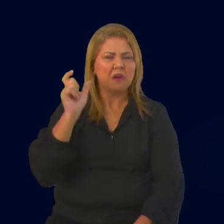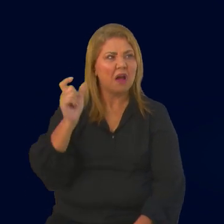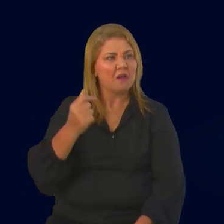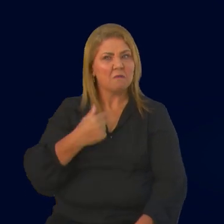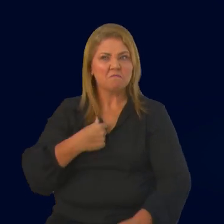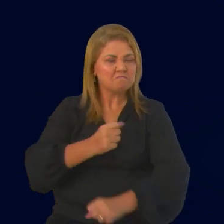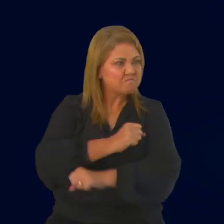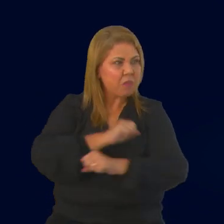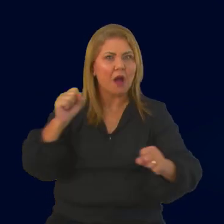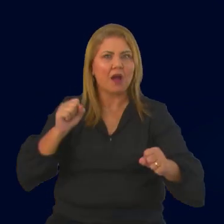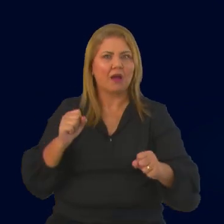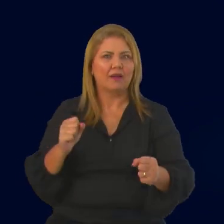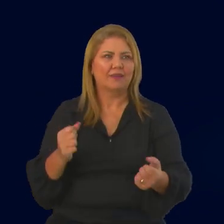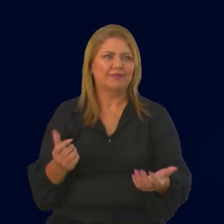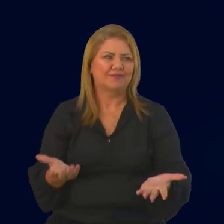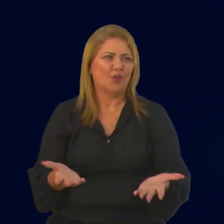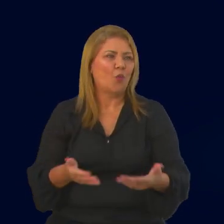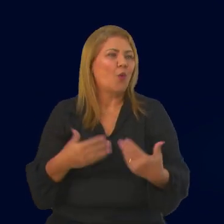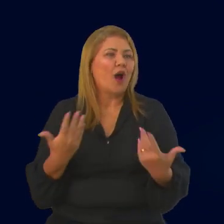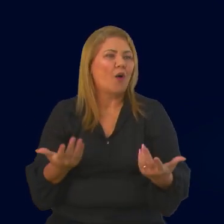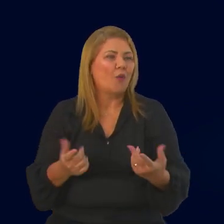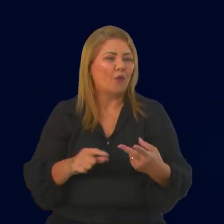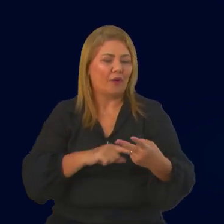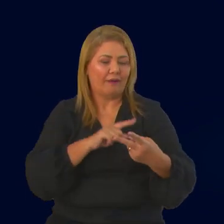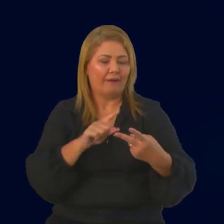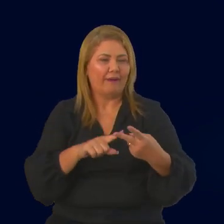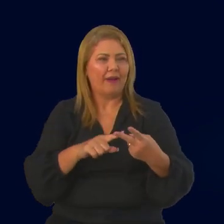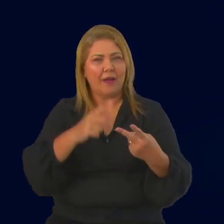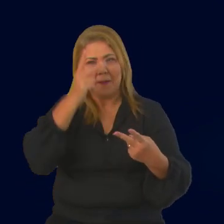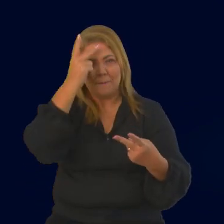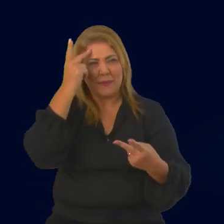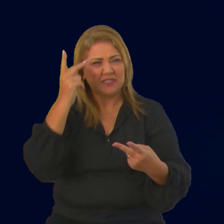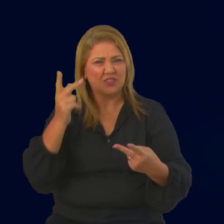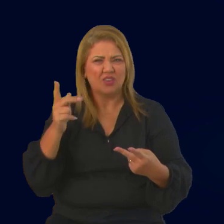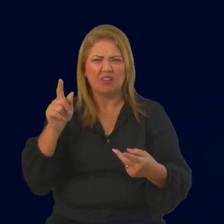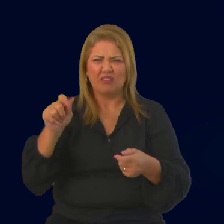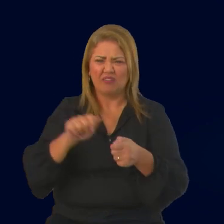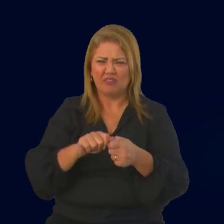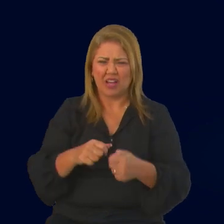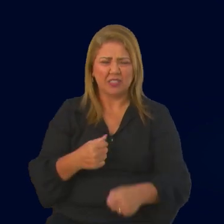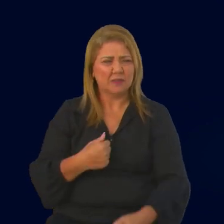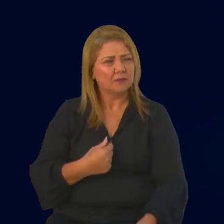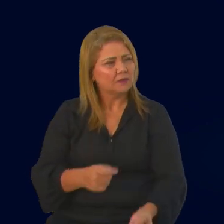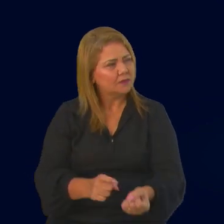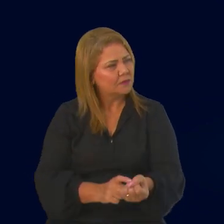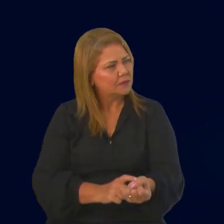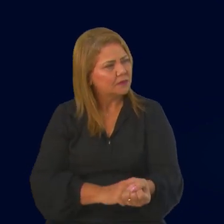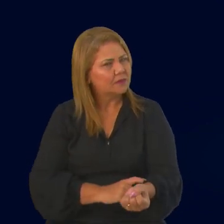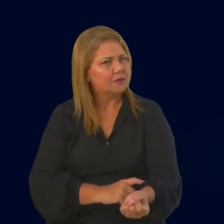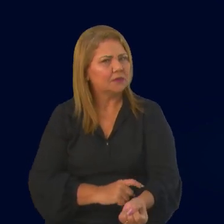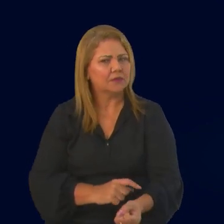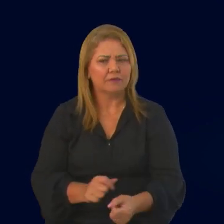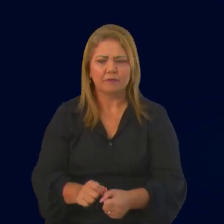indignação? O que que as pessoas fazem que mais te deixa irritada ou